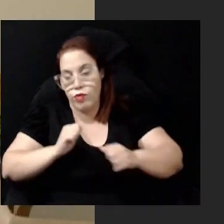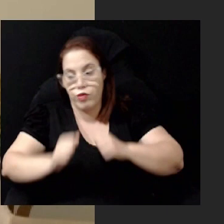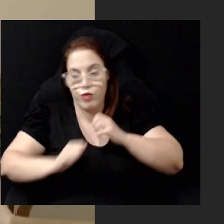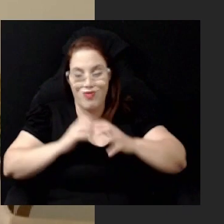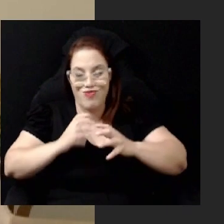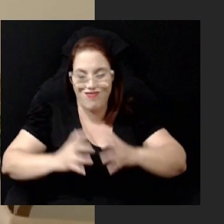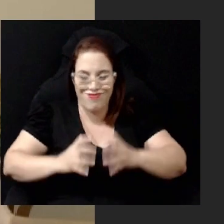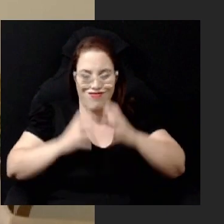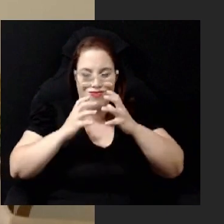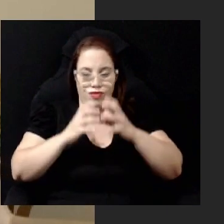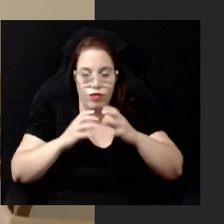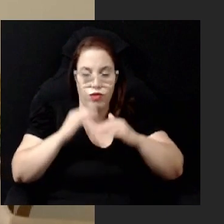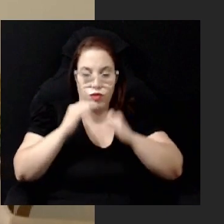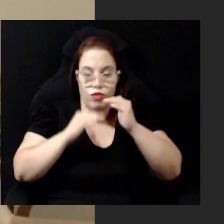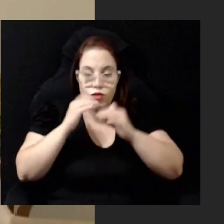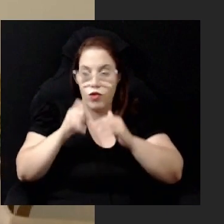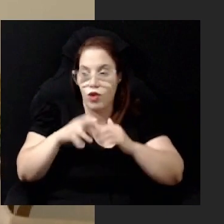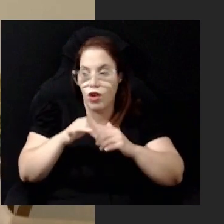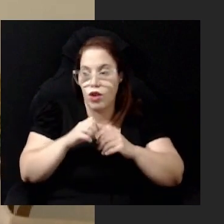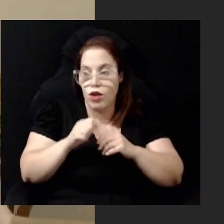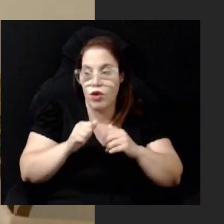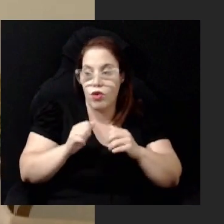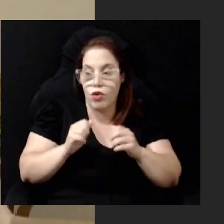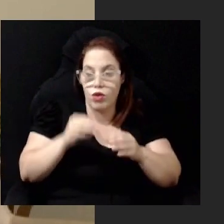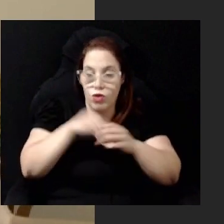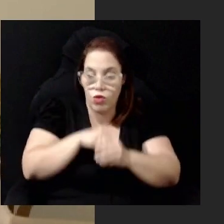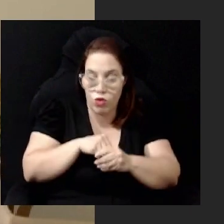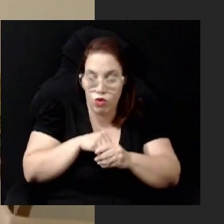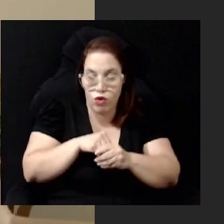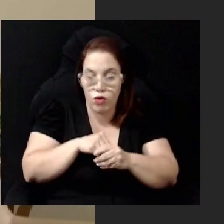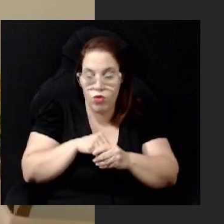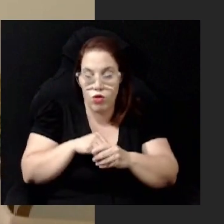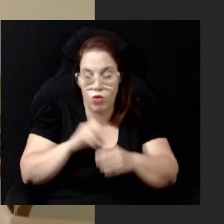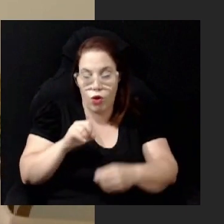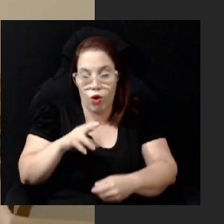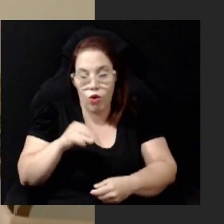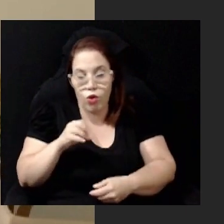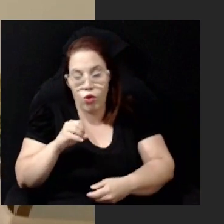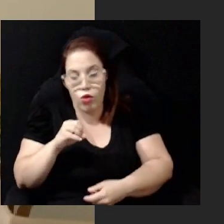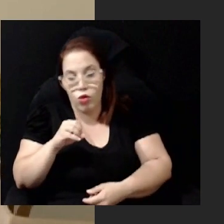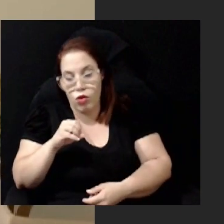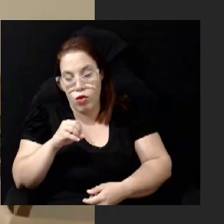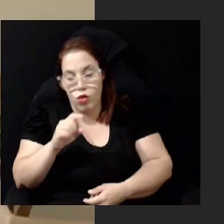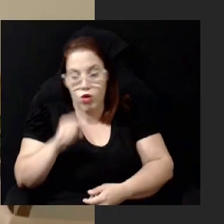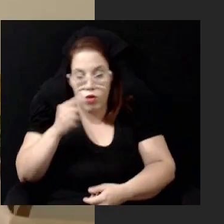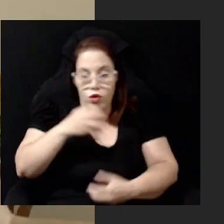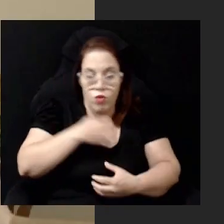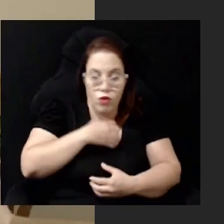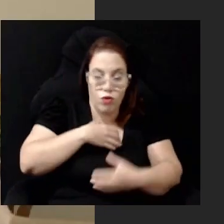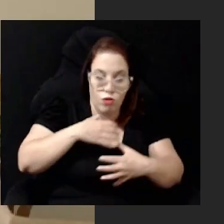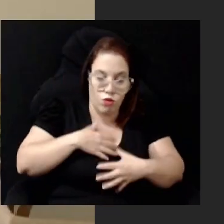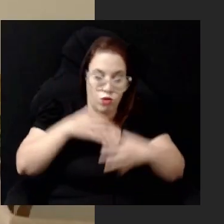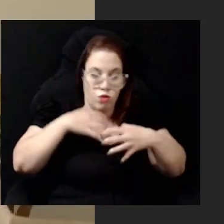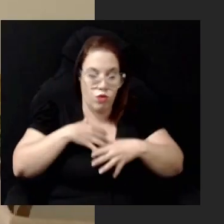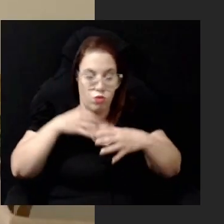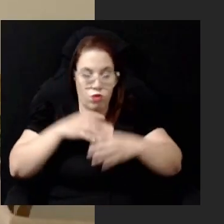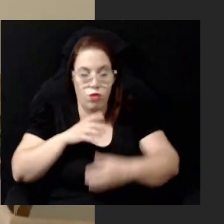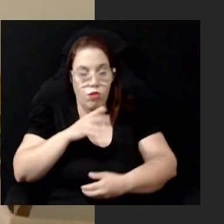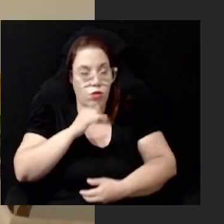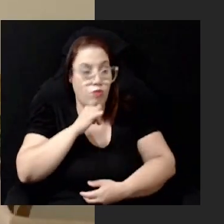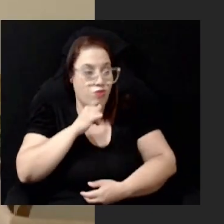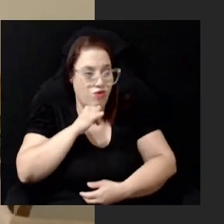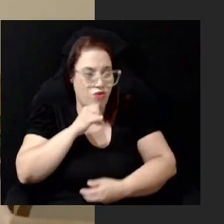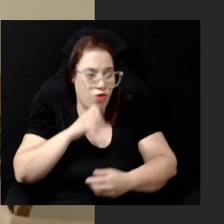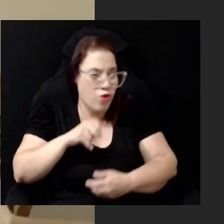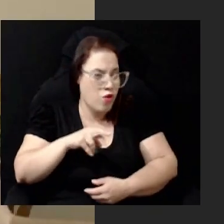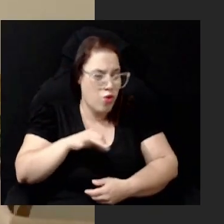desenvolver naquele órgão onde essa célula se implantou. Alguns órgãos são mais comuns do que outros, o pulmão, por exemplo, é um